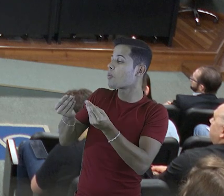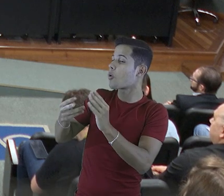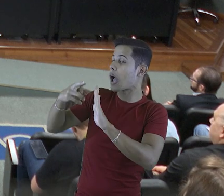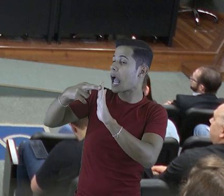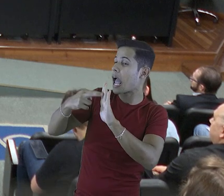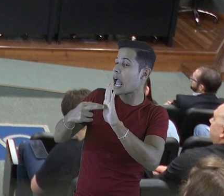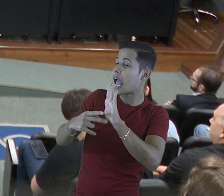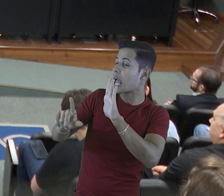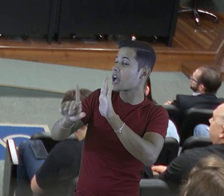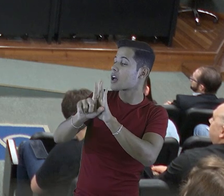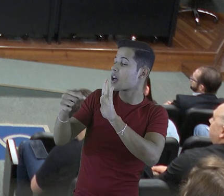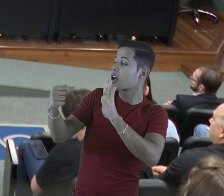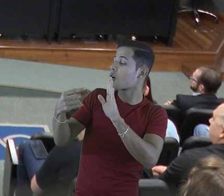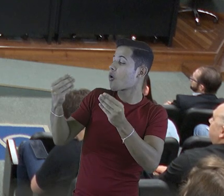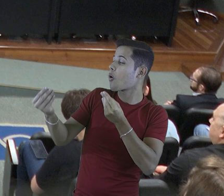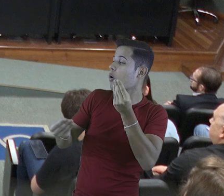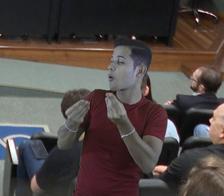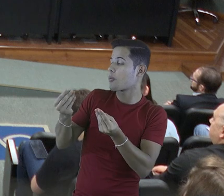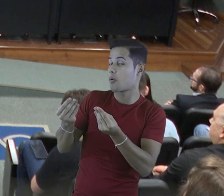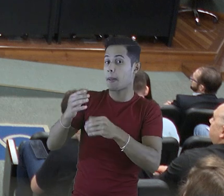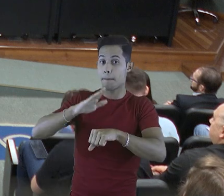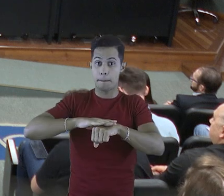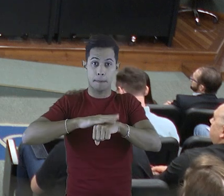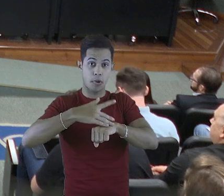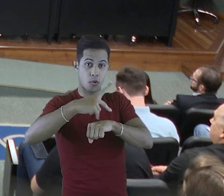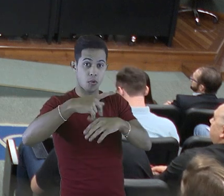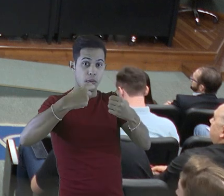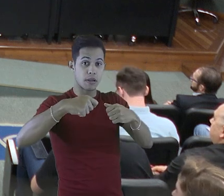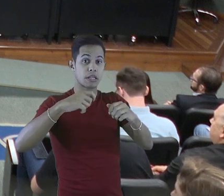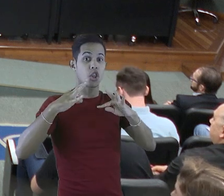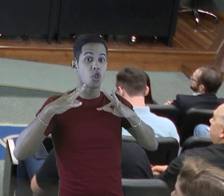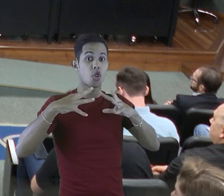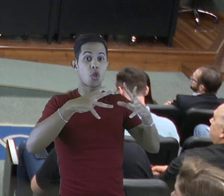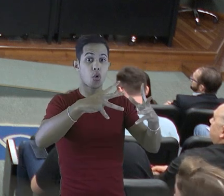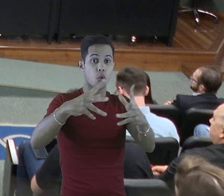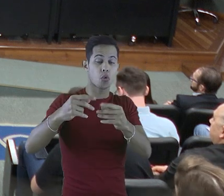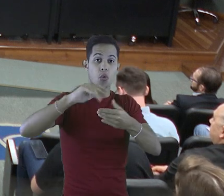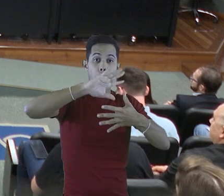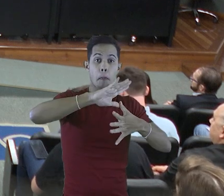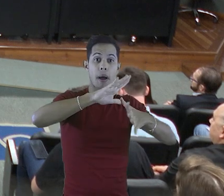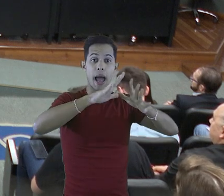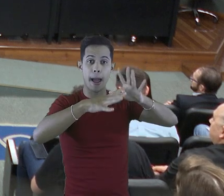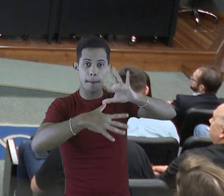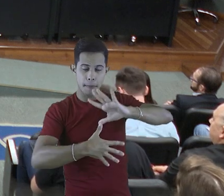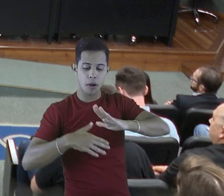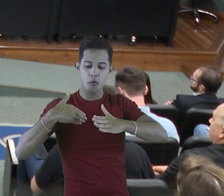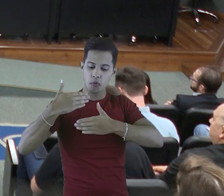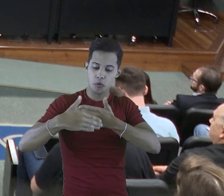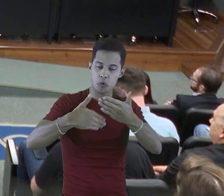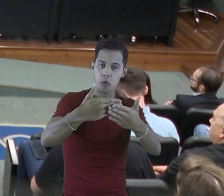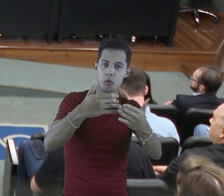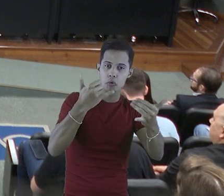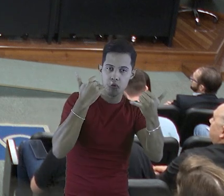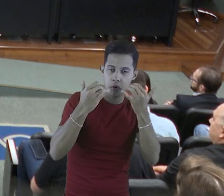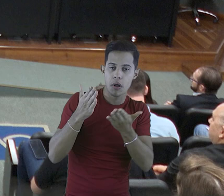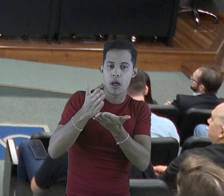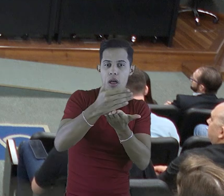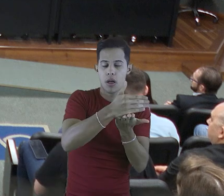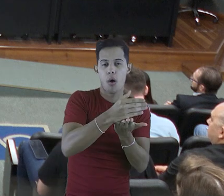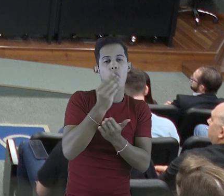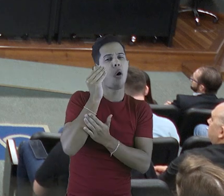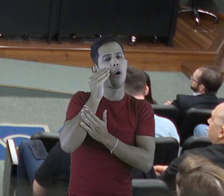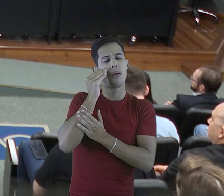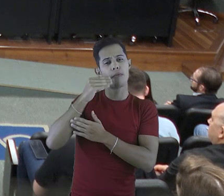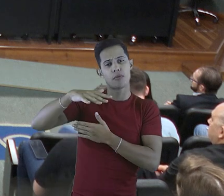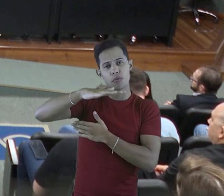Cadê? Você tem o ato normativo que instituiu, daí você tem que ter os desenhos de processo de controle, o fluxo de dados e etc e tal. Claro